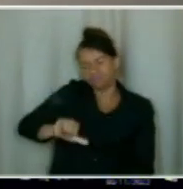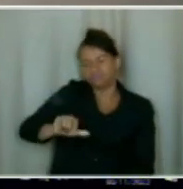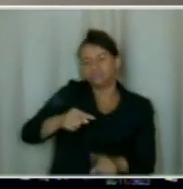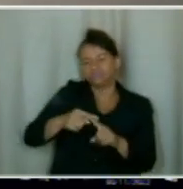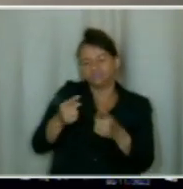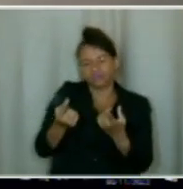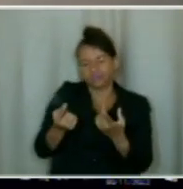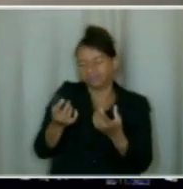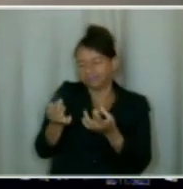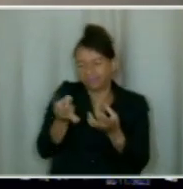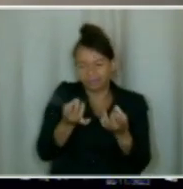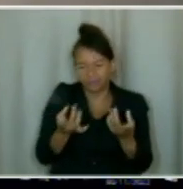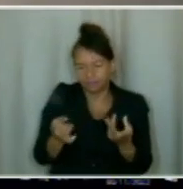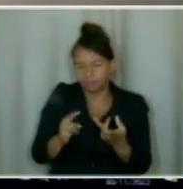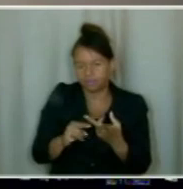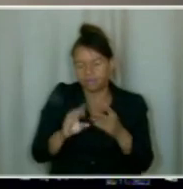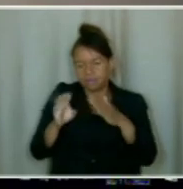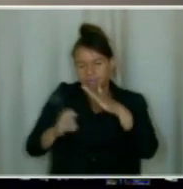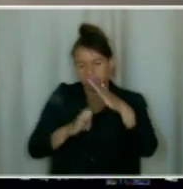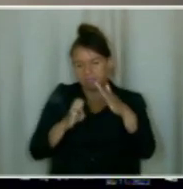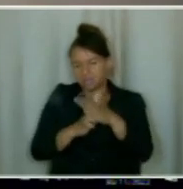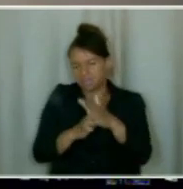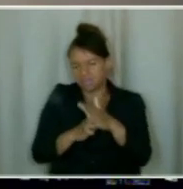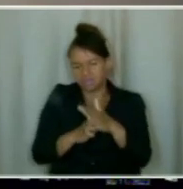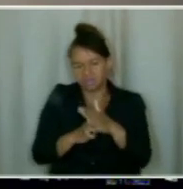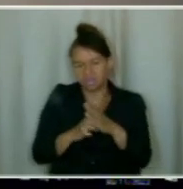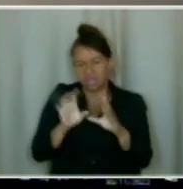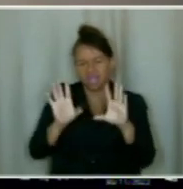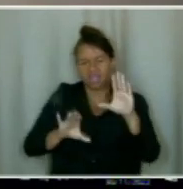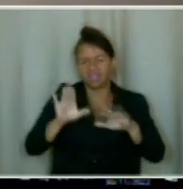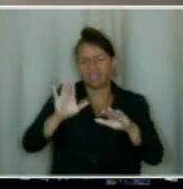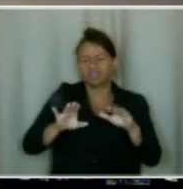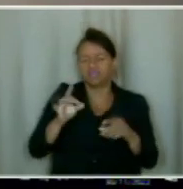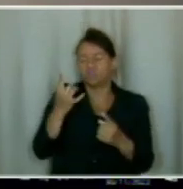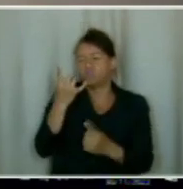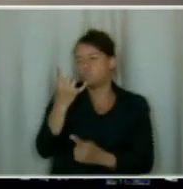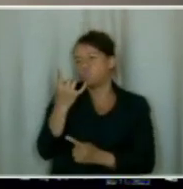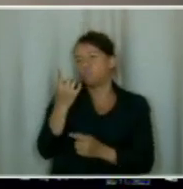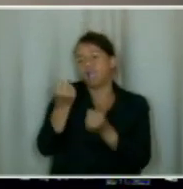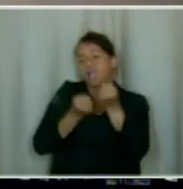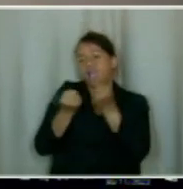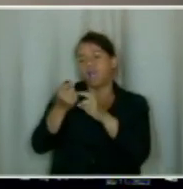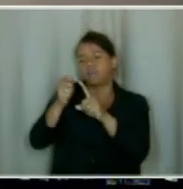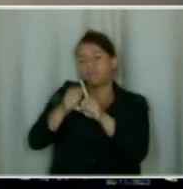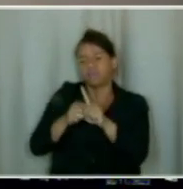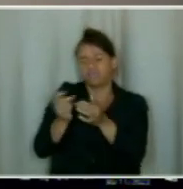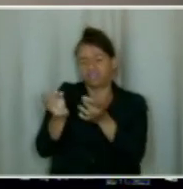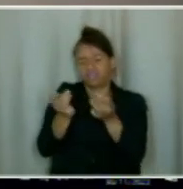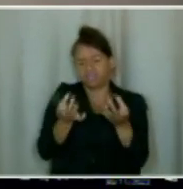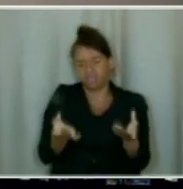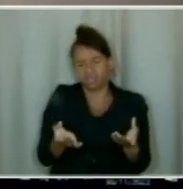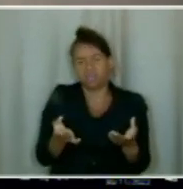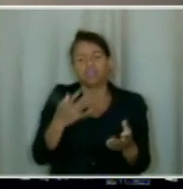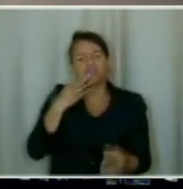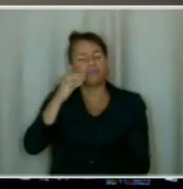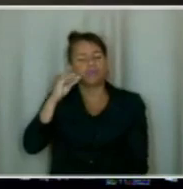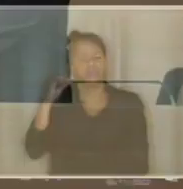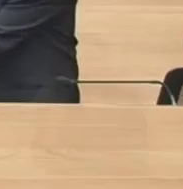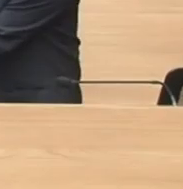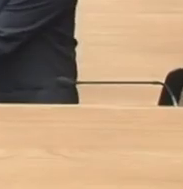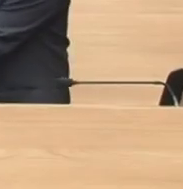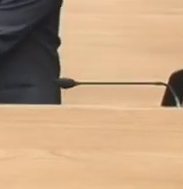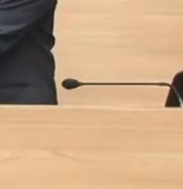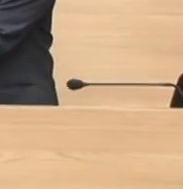vendas. Uma empresa que estava vendendo, em média, um carro por mês. E eu tive a felicidade de, três meses, vender 57